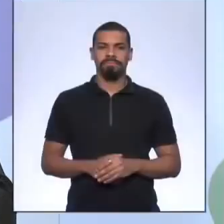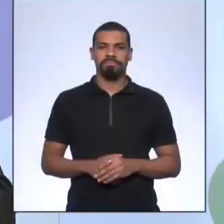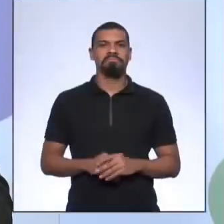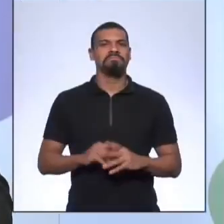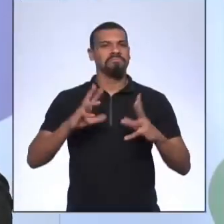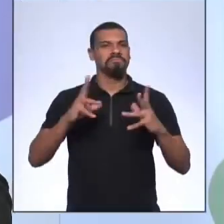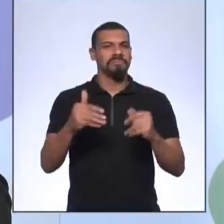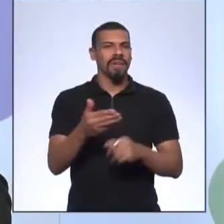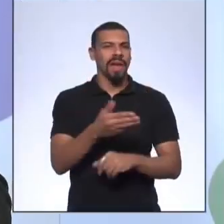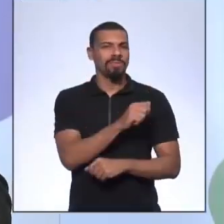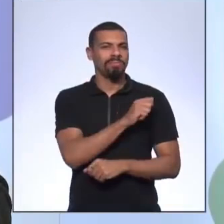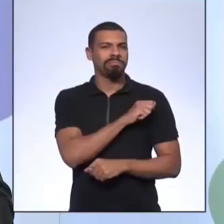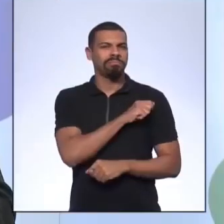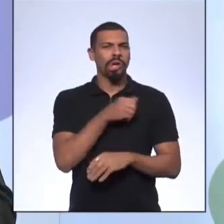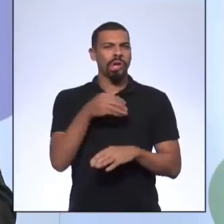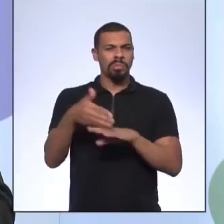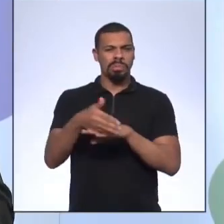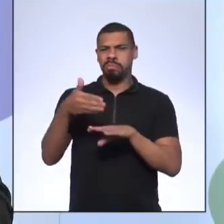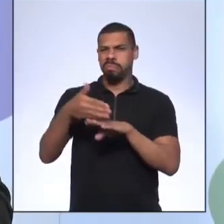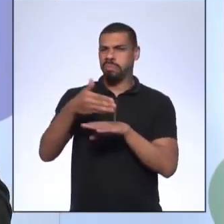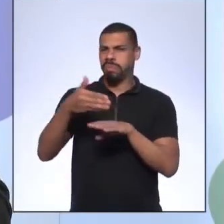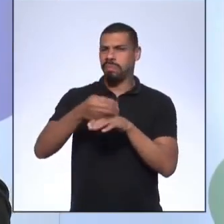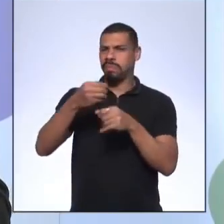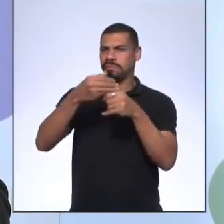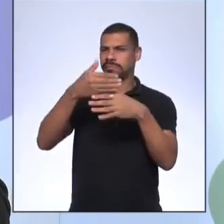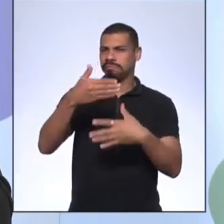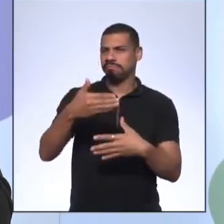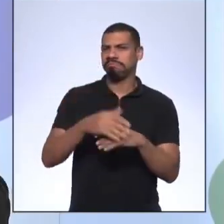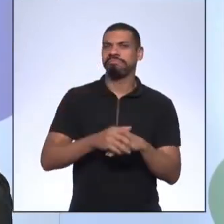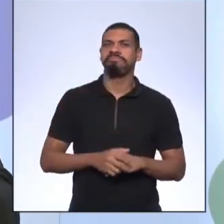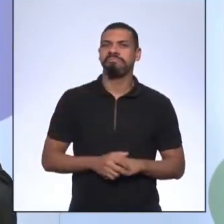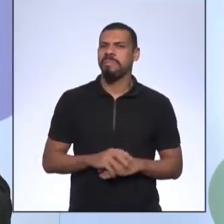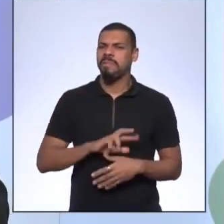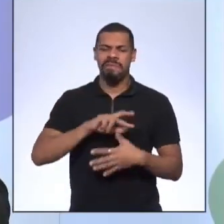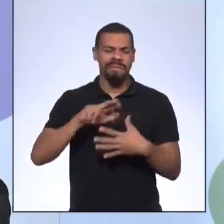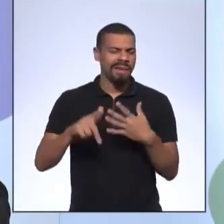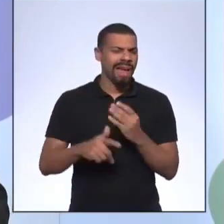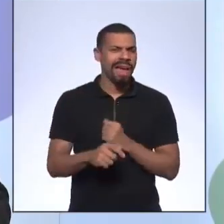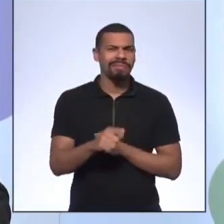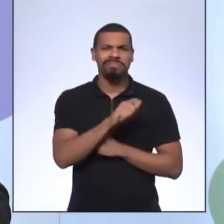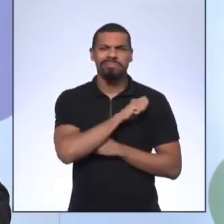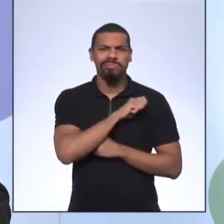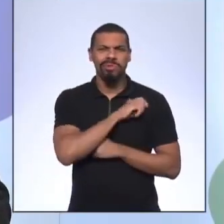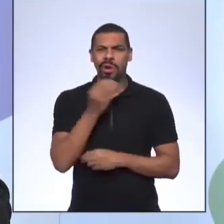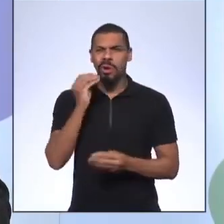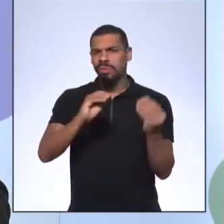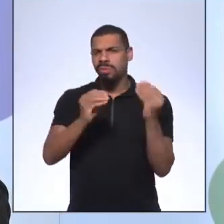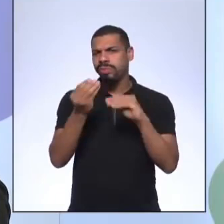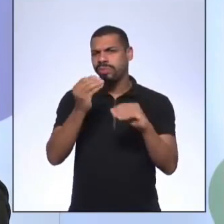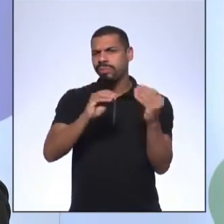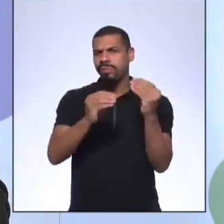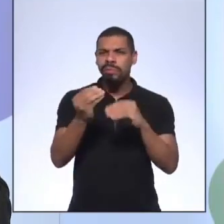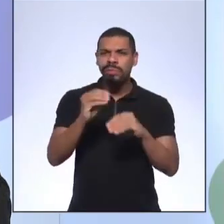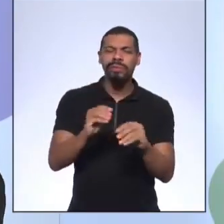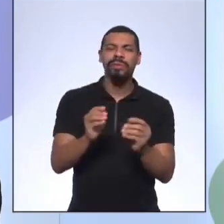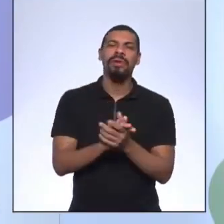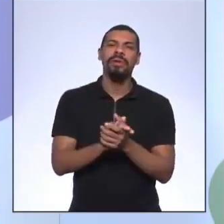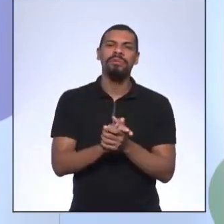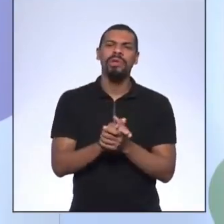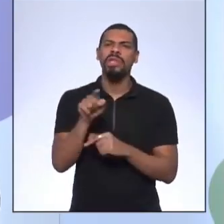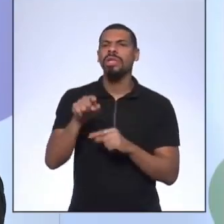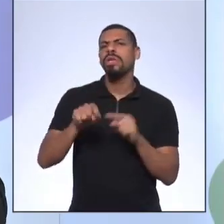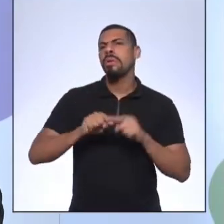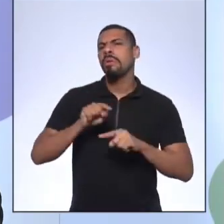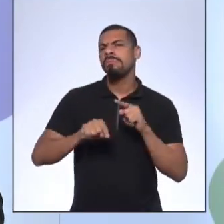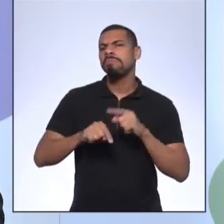Bastante participação aqui no chat, professora Luíse. Que bom. Vários alunos estão colocando que objeto